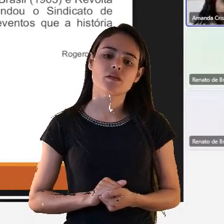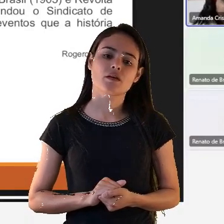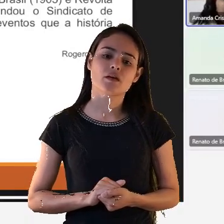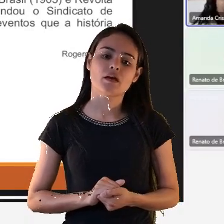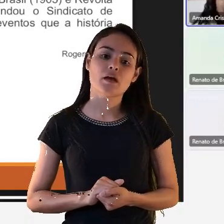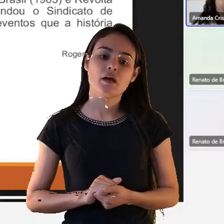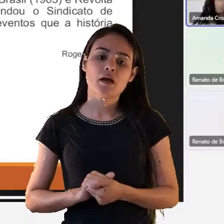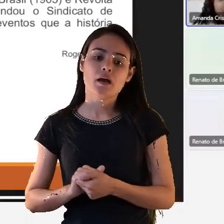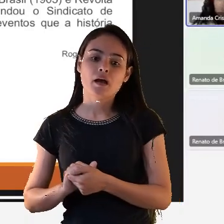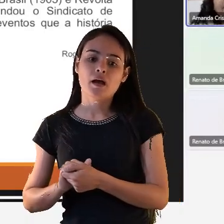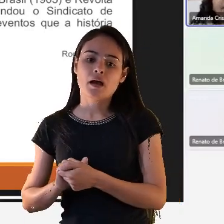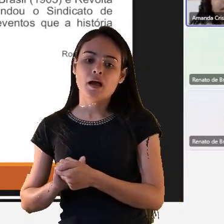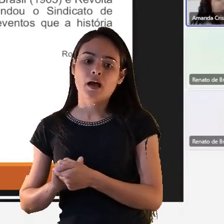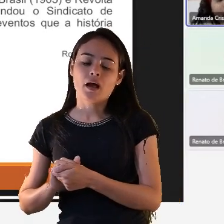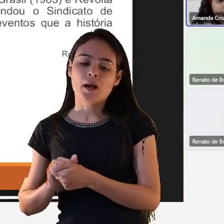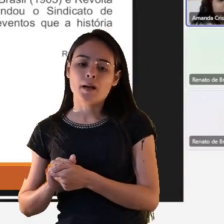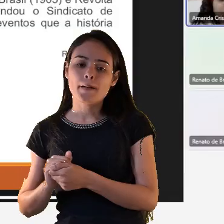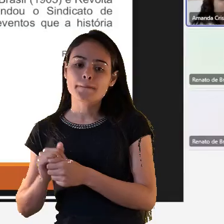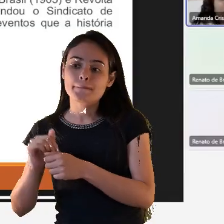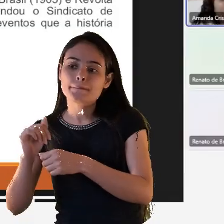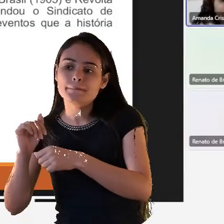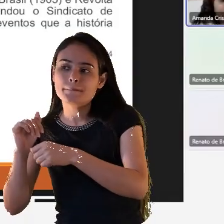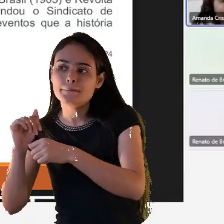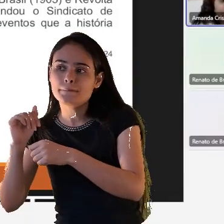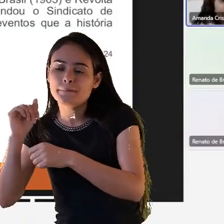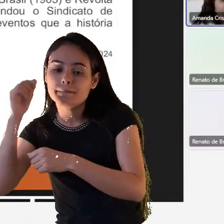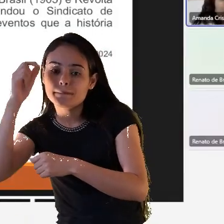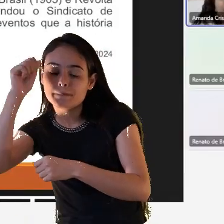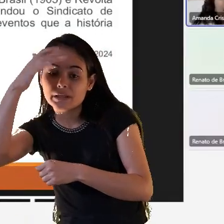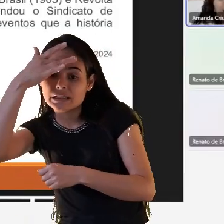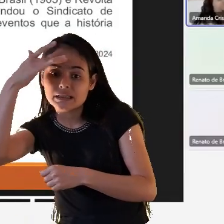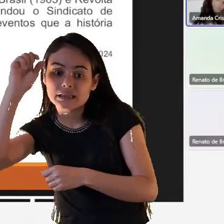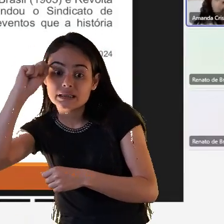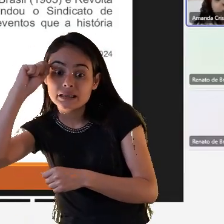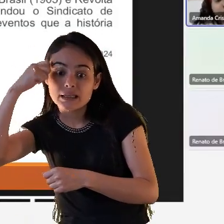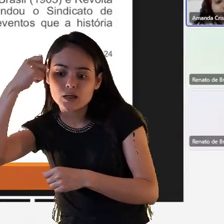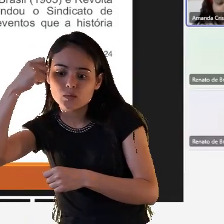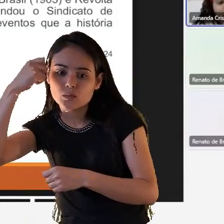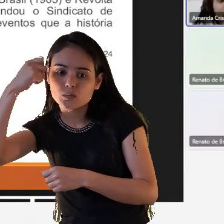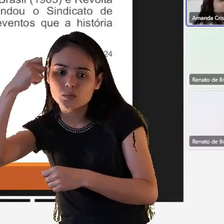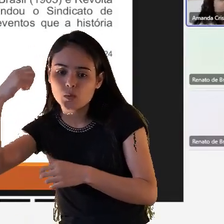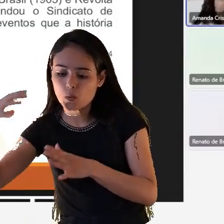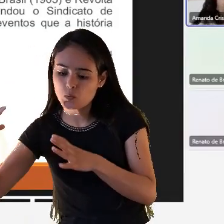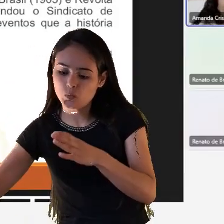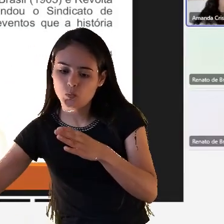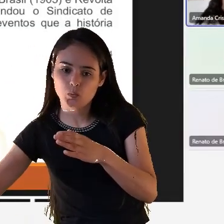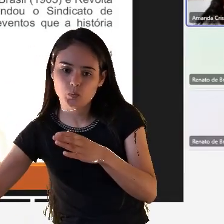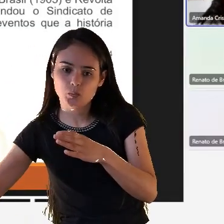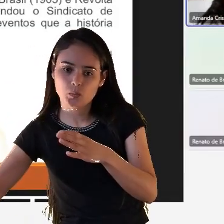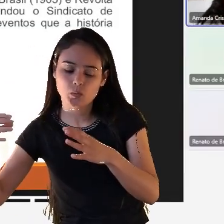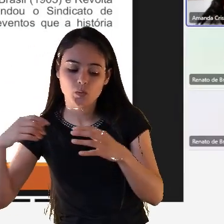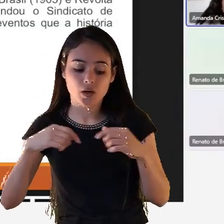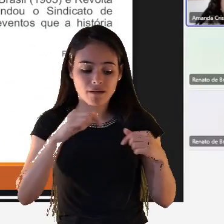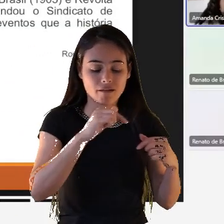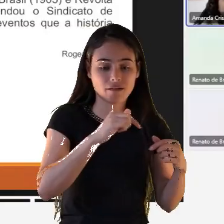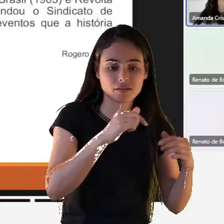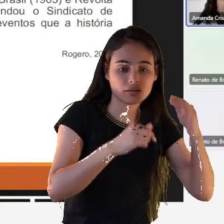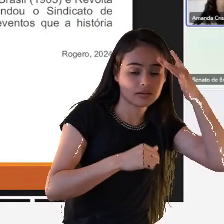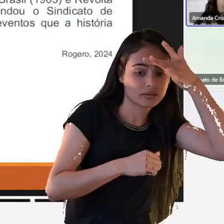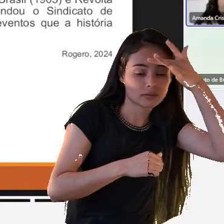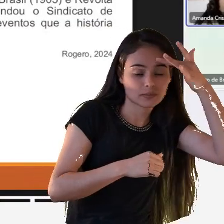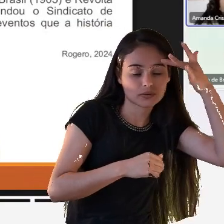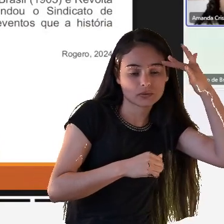negra. E mais da metade deste número já era livre, né? Então isso é muito